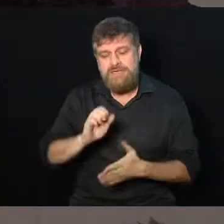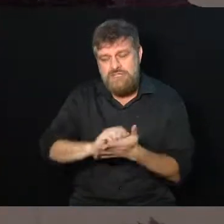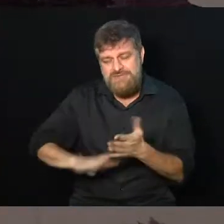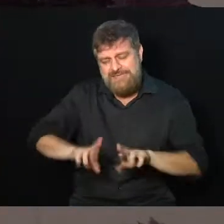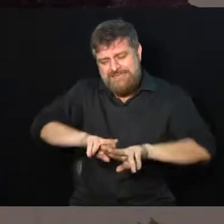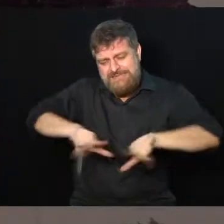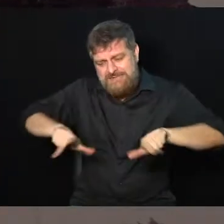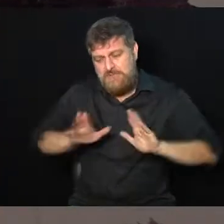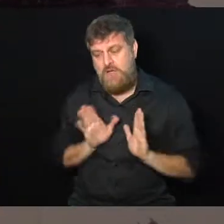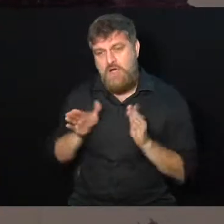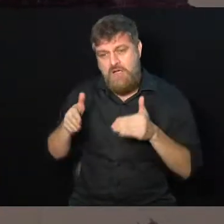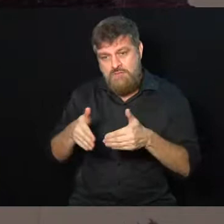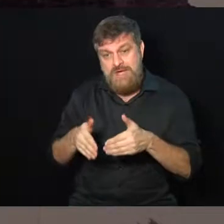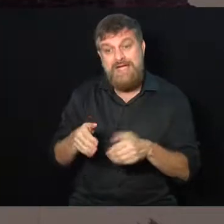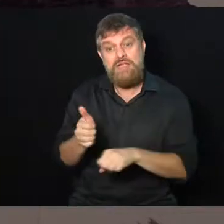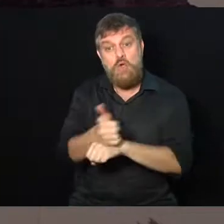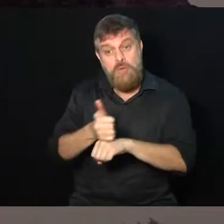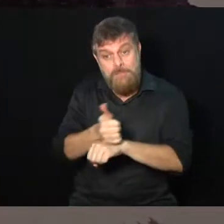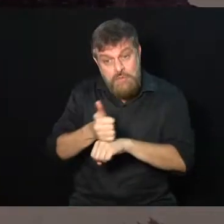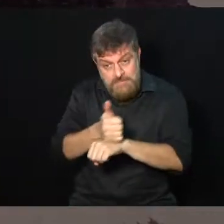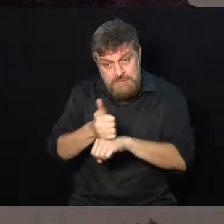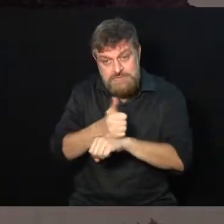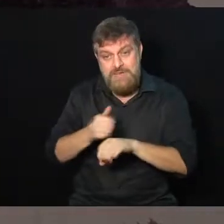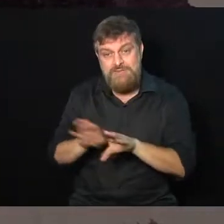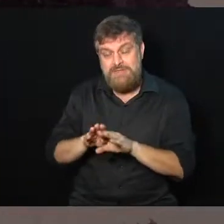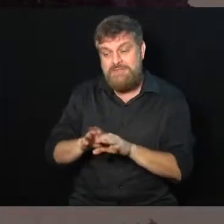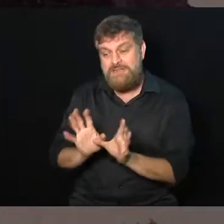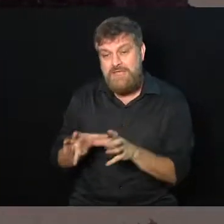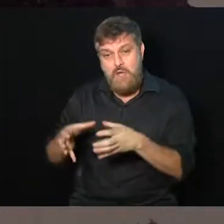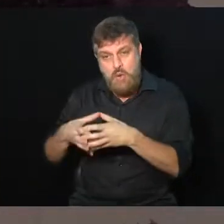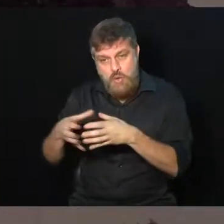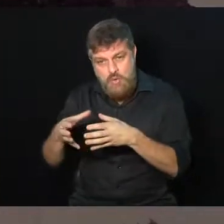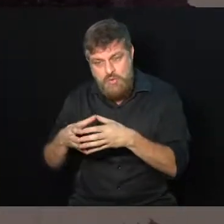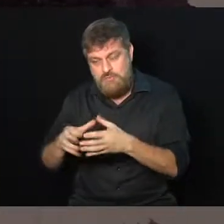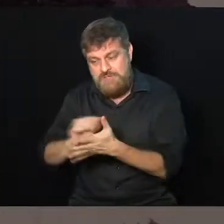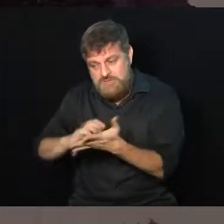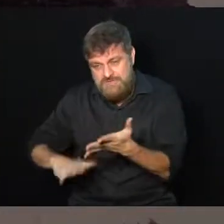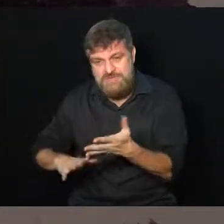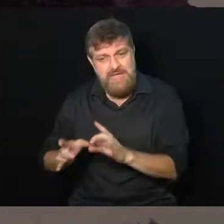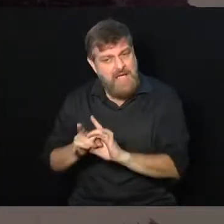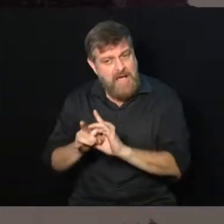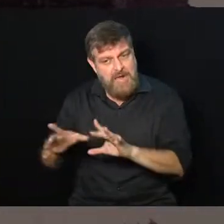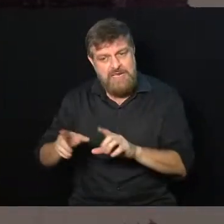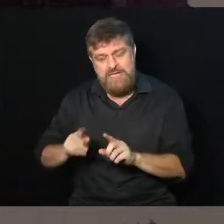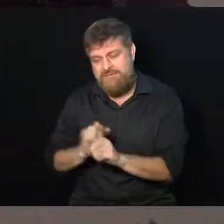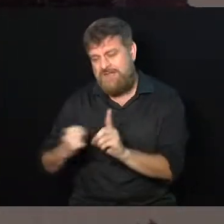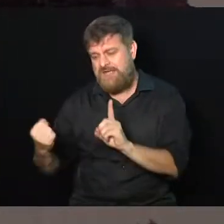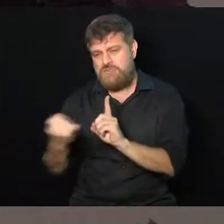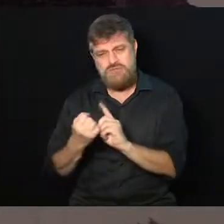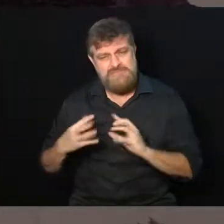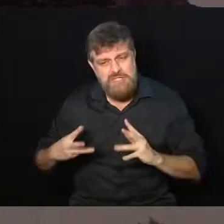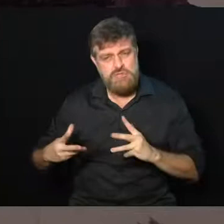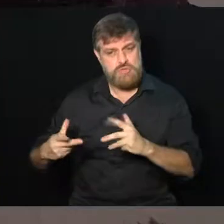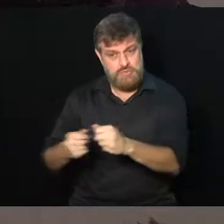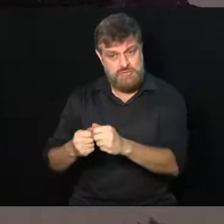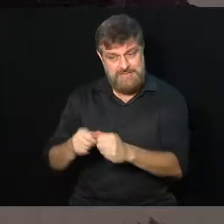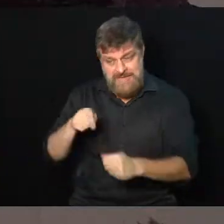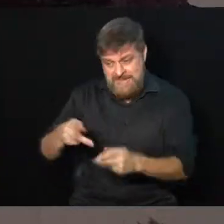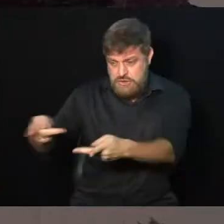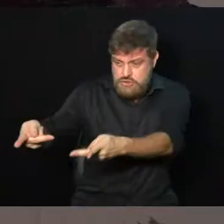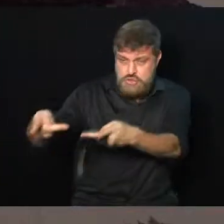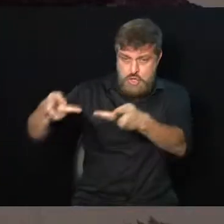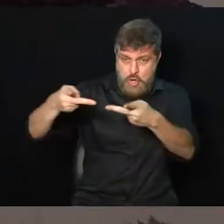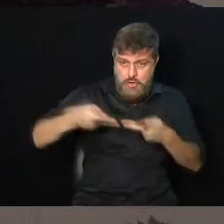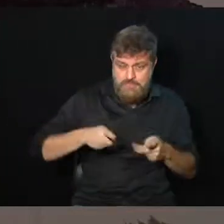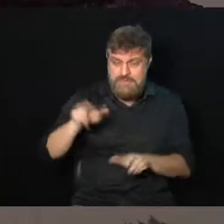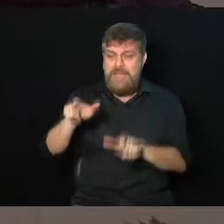atividades que são voltadas para os profissionais da educação e tem as atividades também que são abertas a toda a sociedade civil, onde a gente convida a